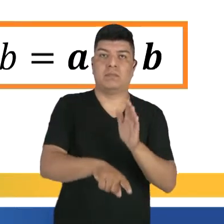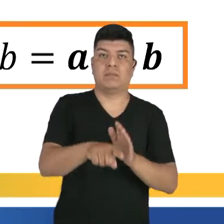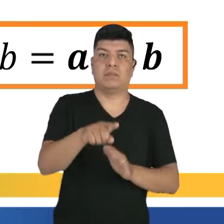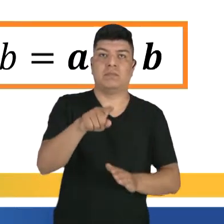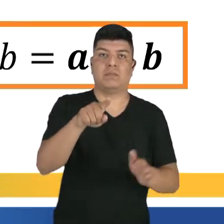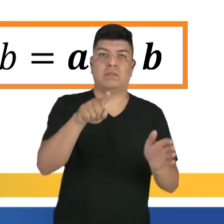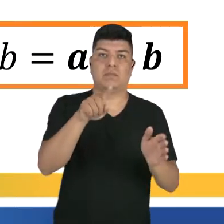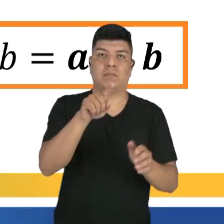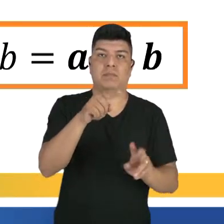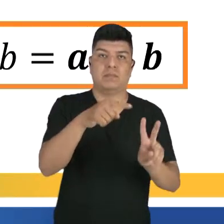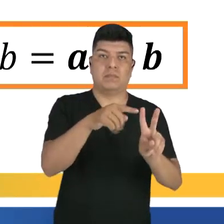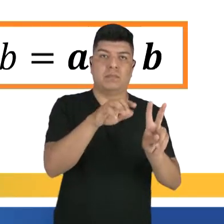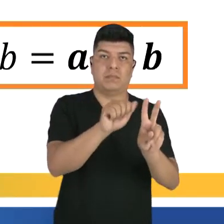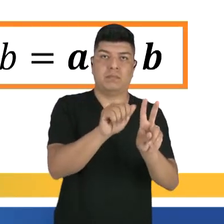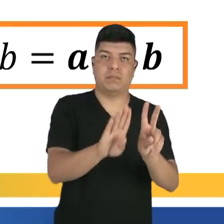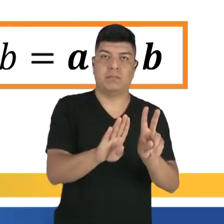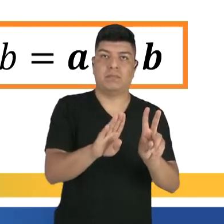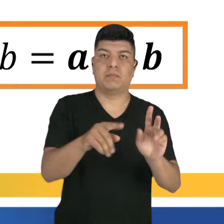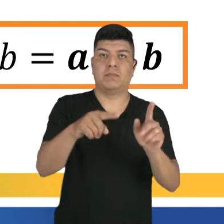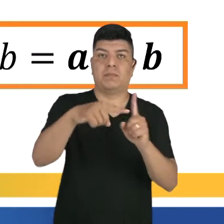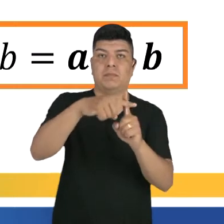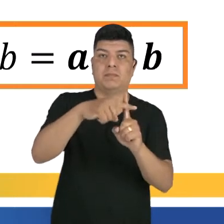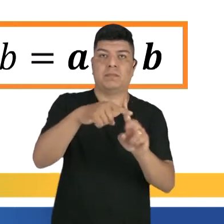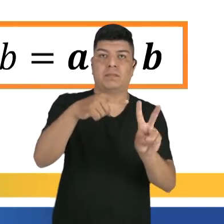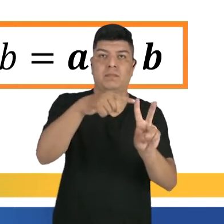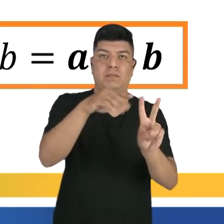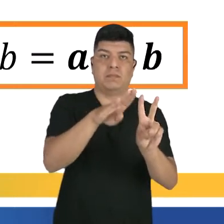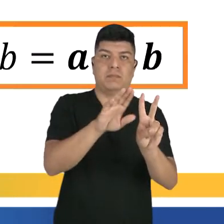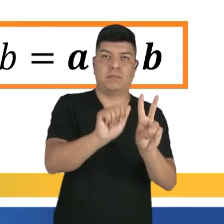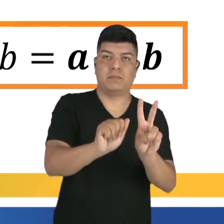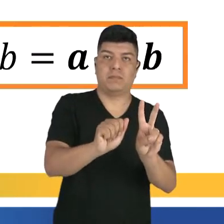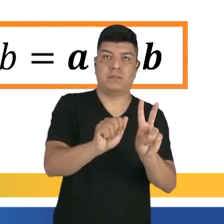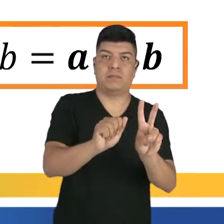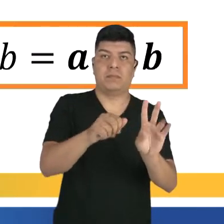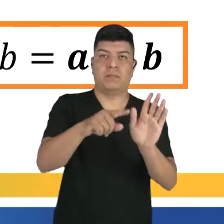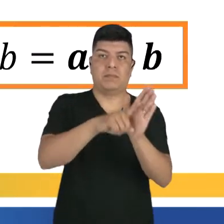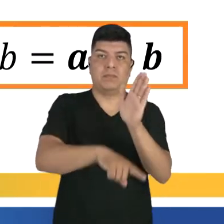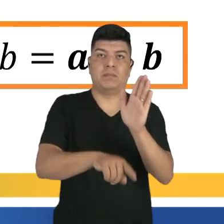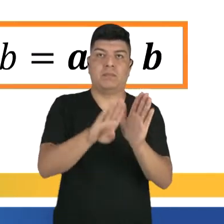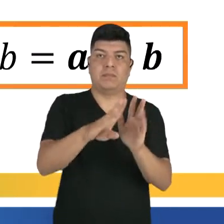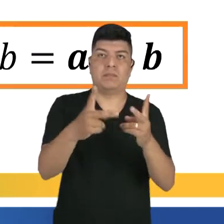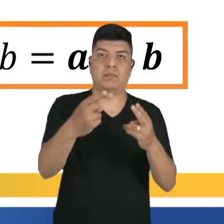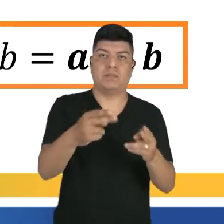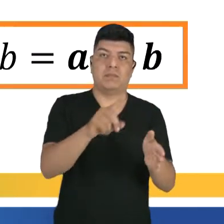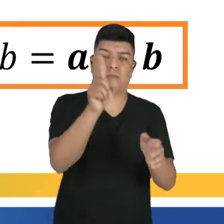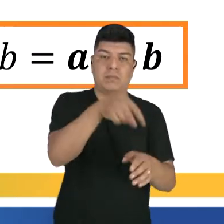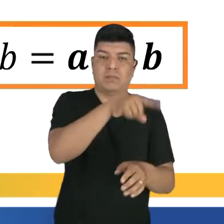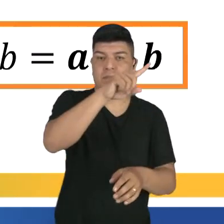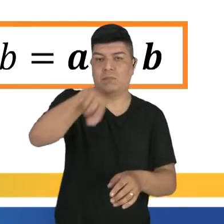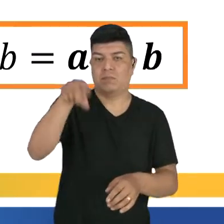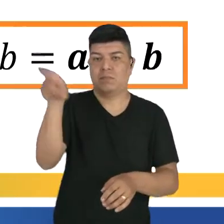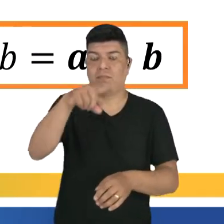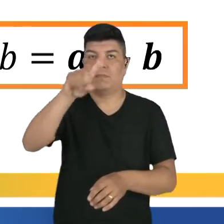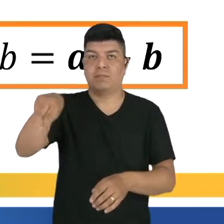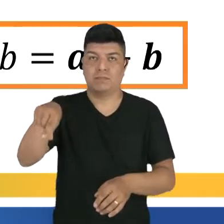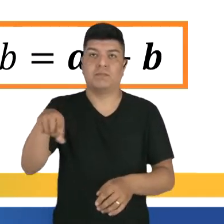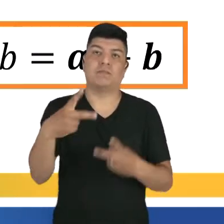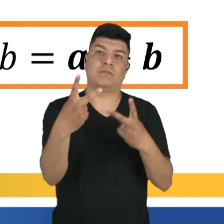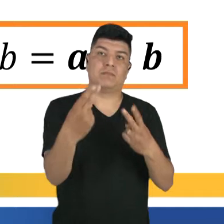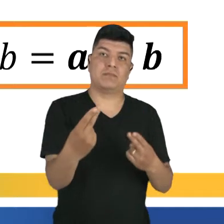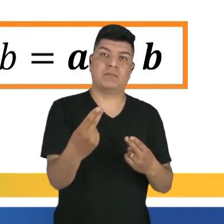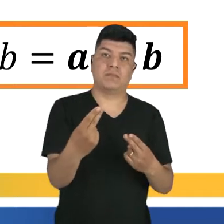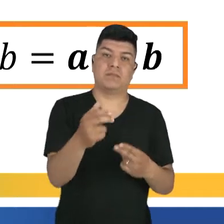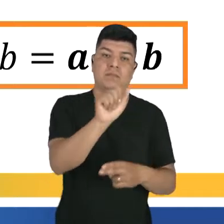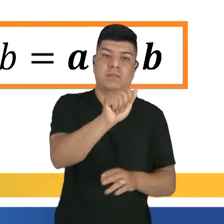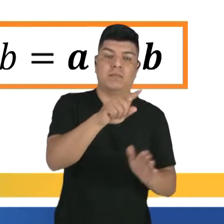AB mais raiz de BA menos B. Posso cancelar esses dois aqui, ficando com A menos B. Então, esses três resultados